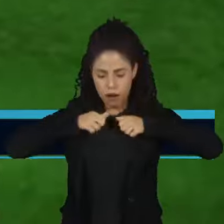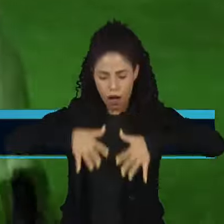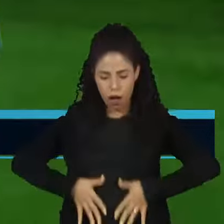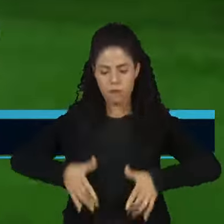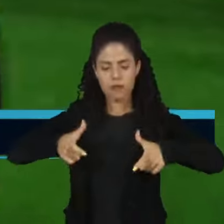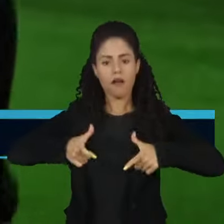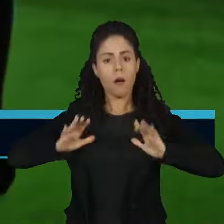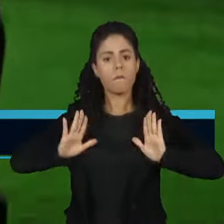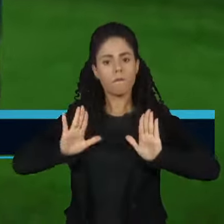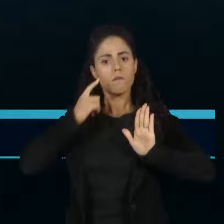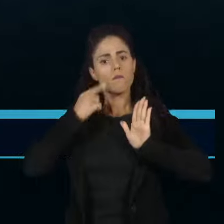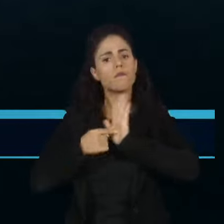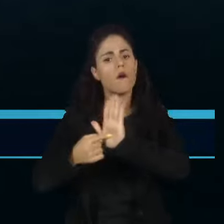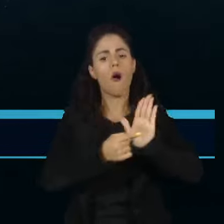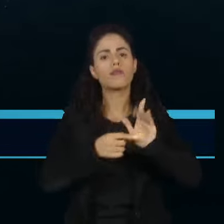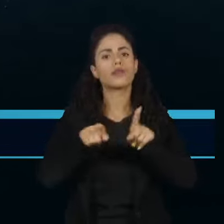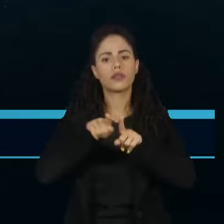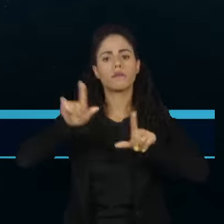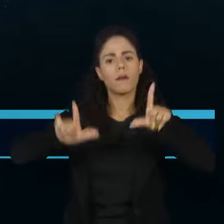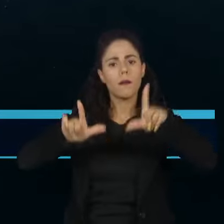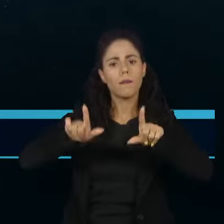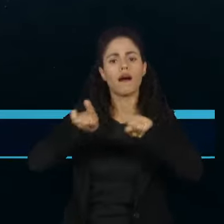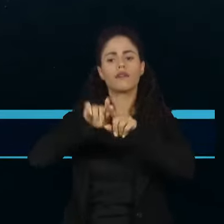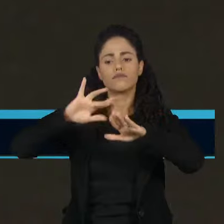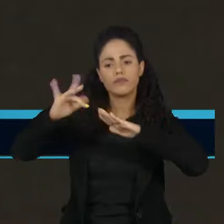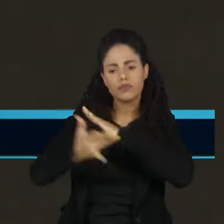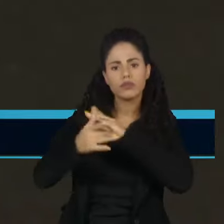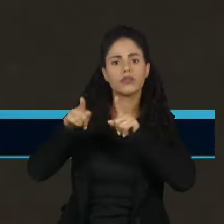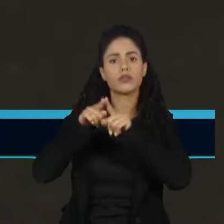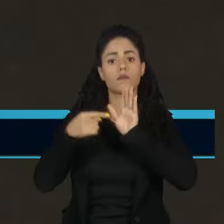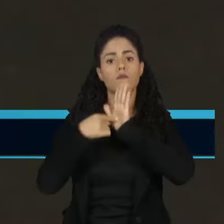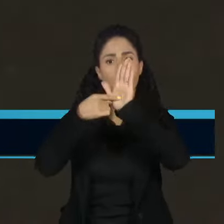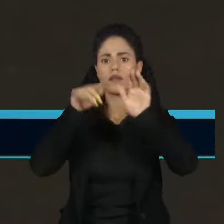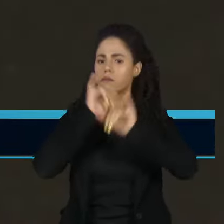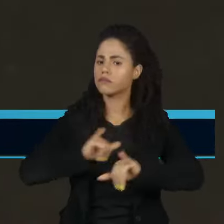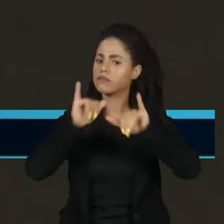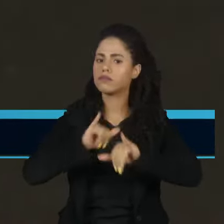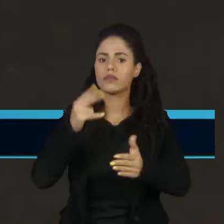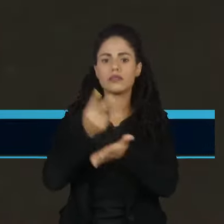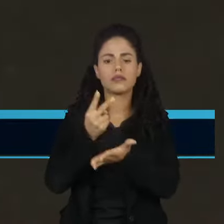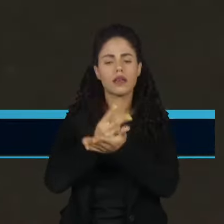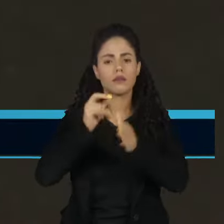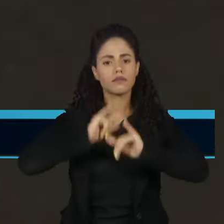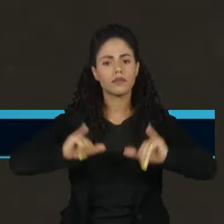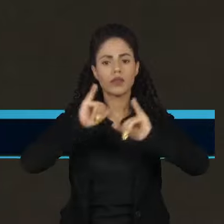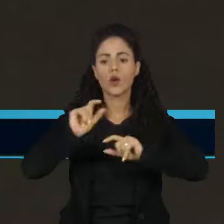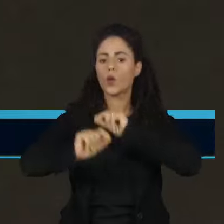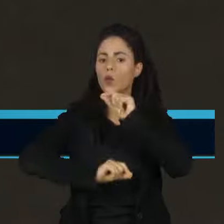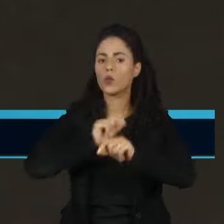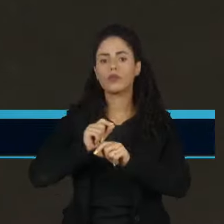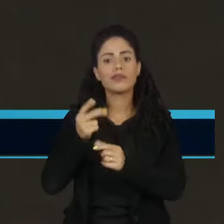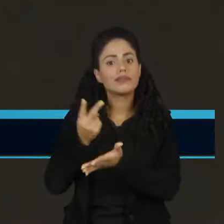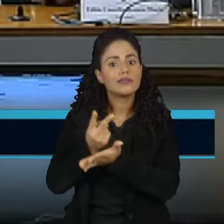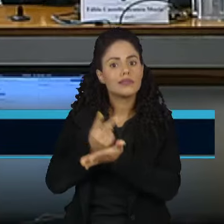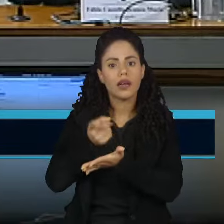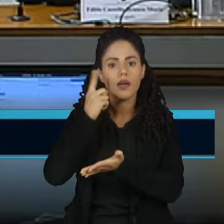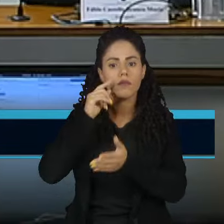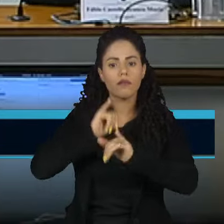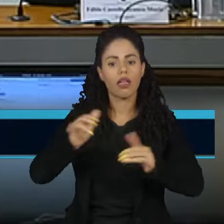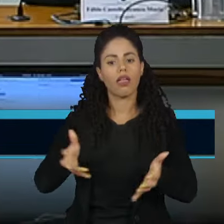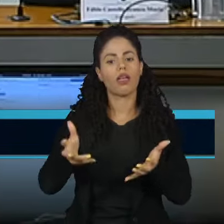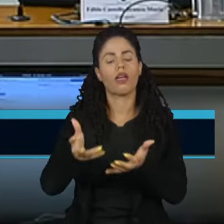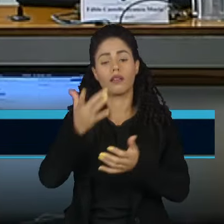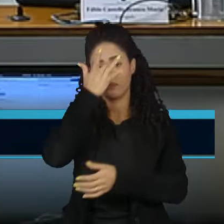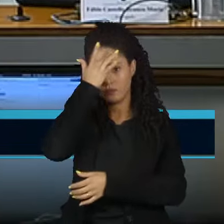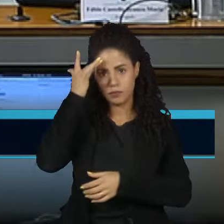nas propagandas de TV nas redes sociais como dizem os anúncios publicitários não se fala de outra coisa também